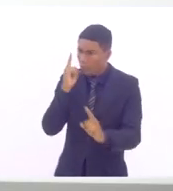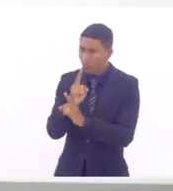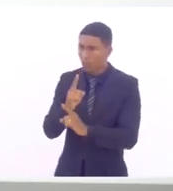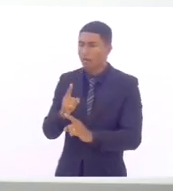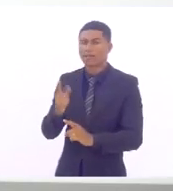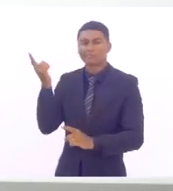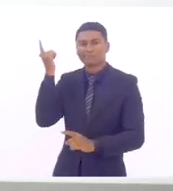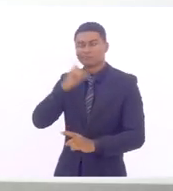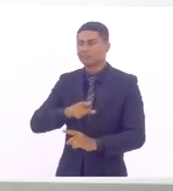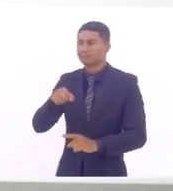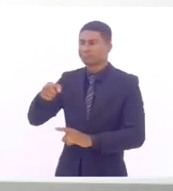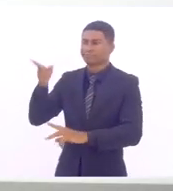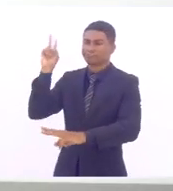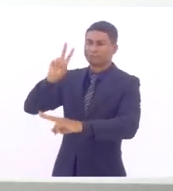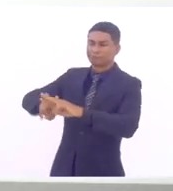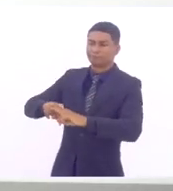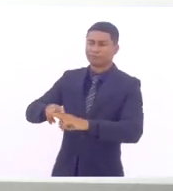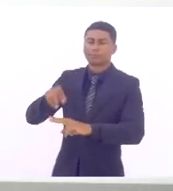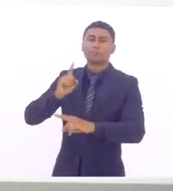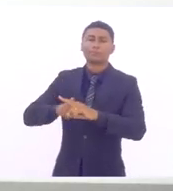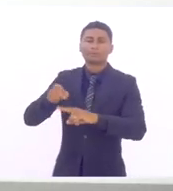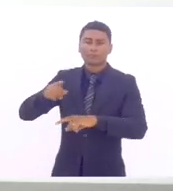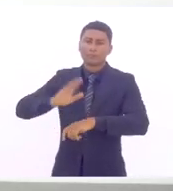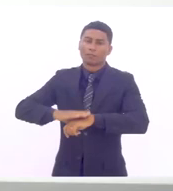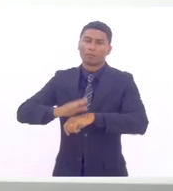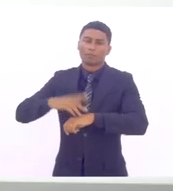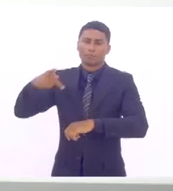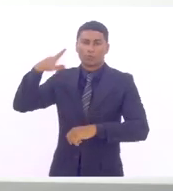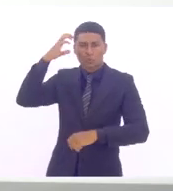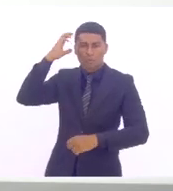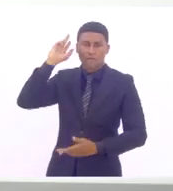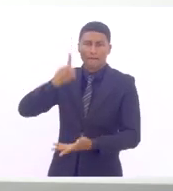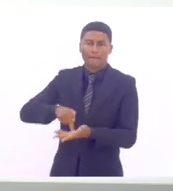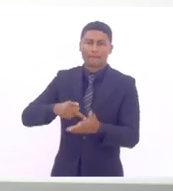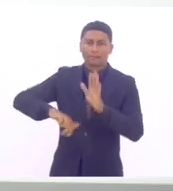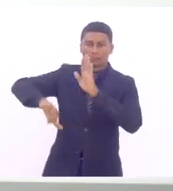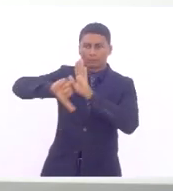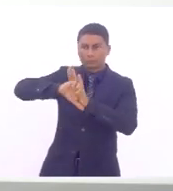foram depois condenadas pelo Poder Judiciário e